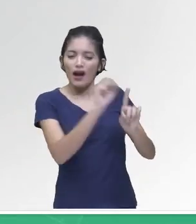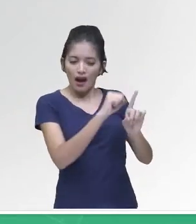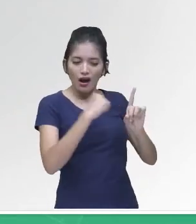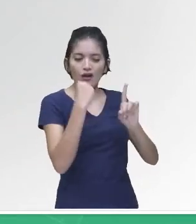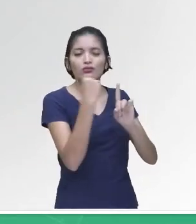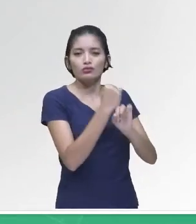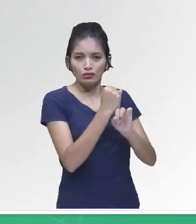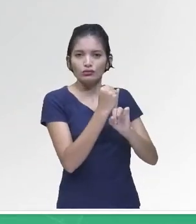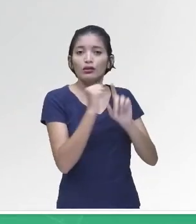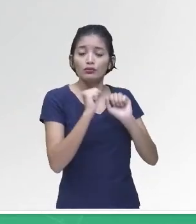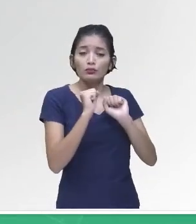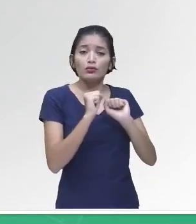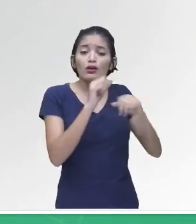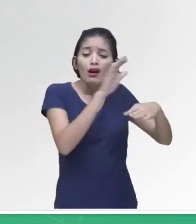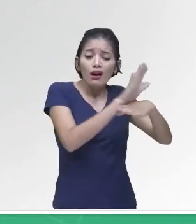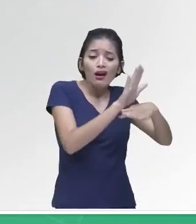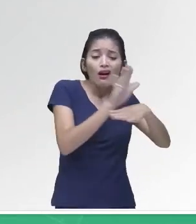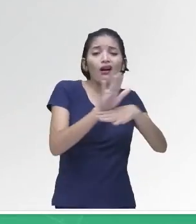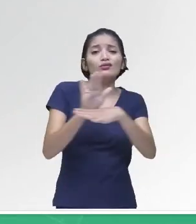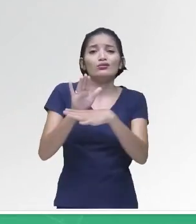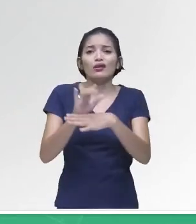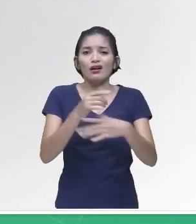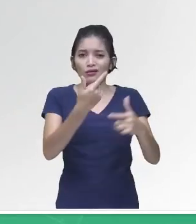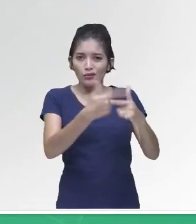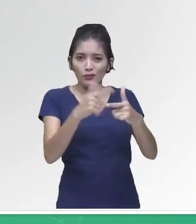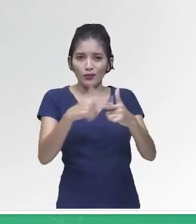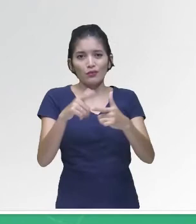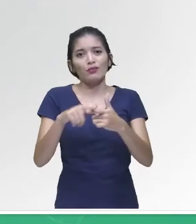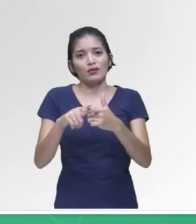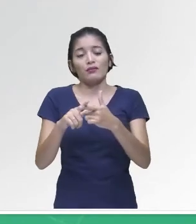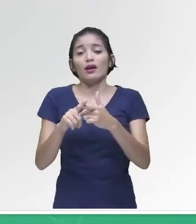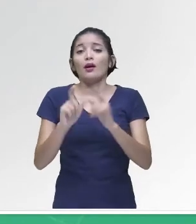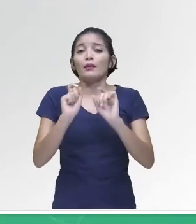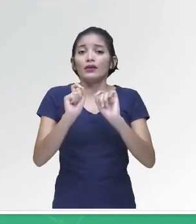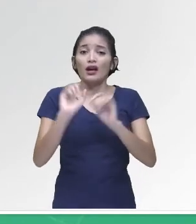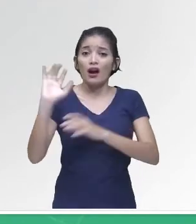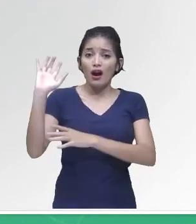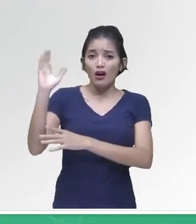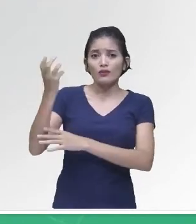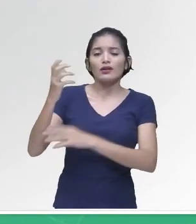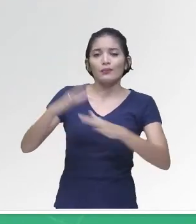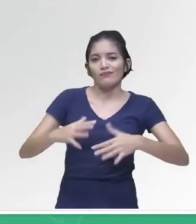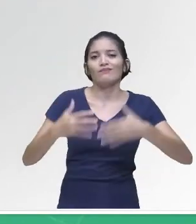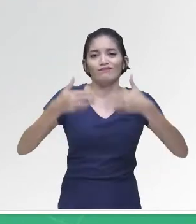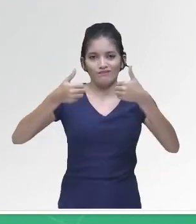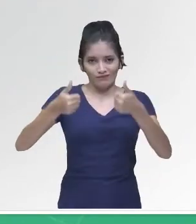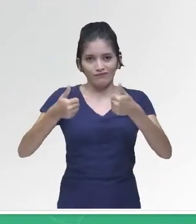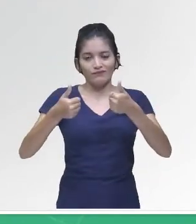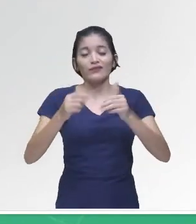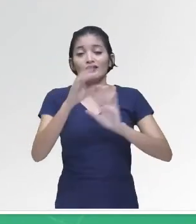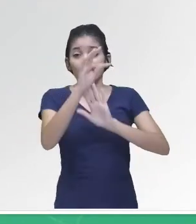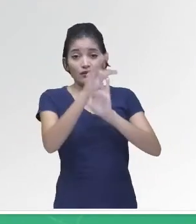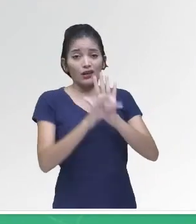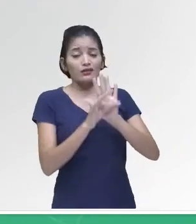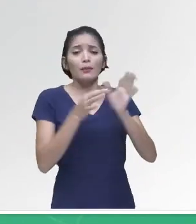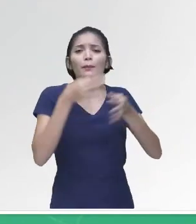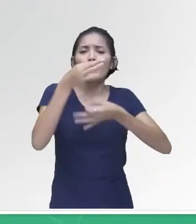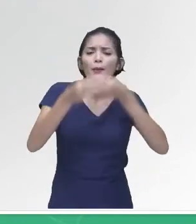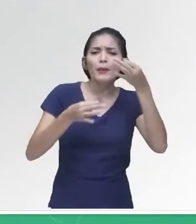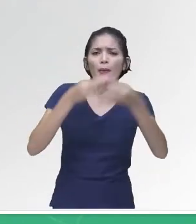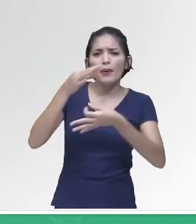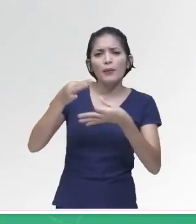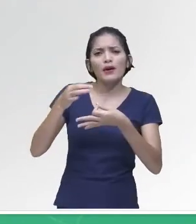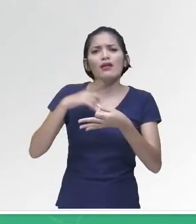poderia encarar esse problema e buscar resolvê-lo. Então, os textos de opinião, eles vão ter exatamente